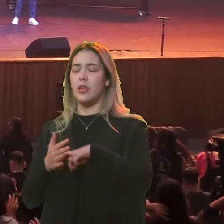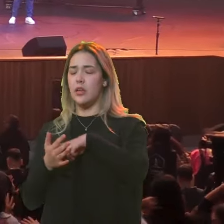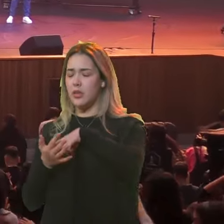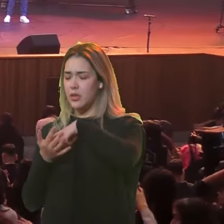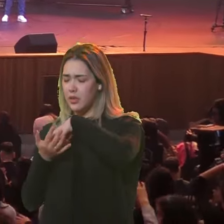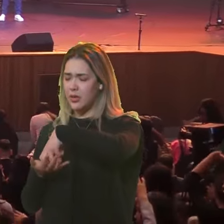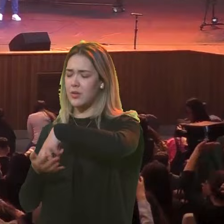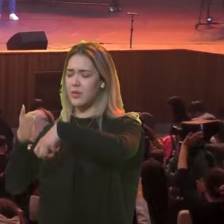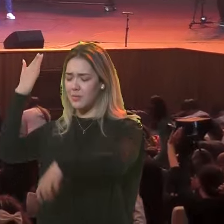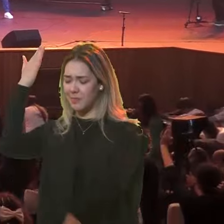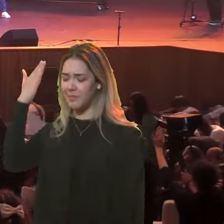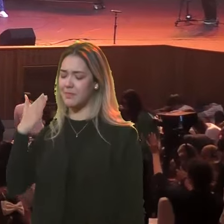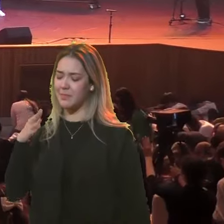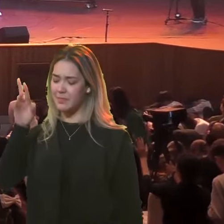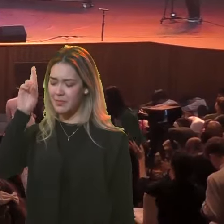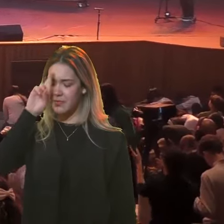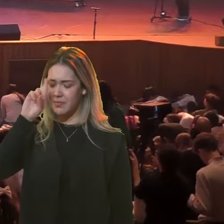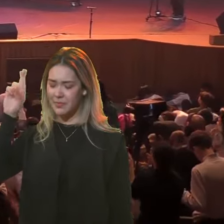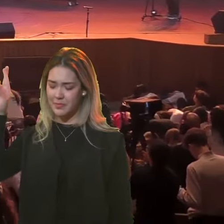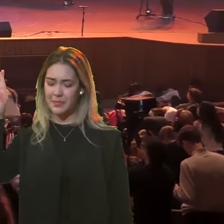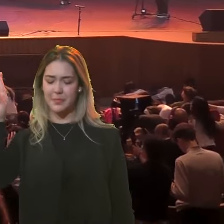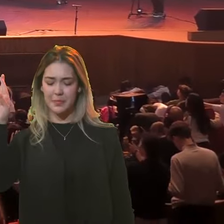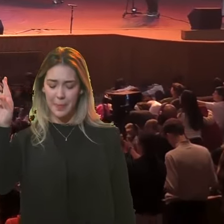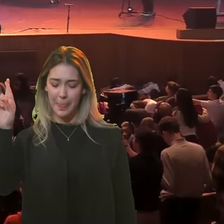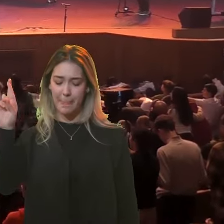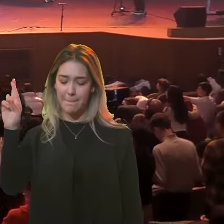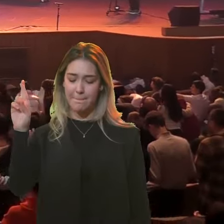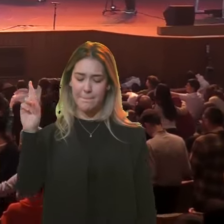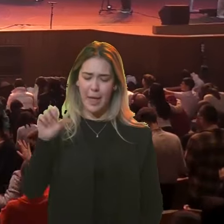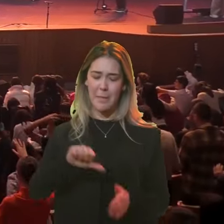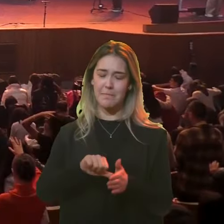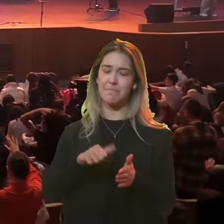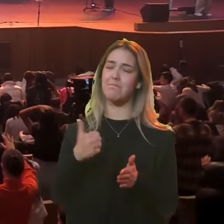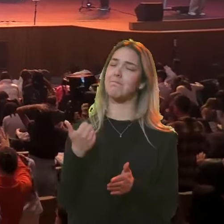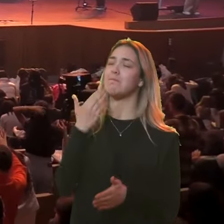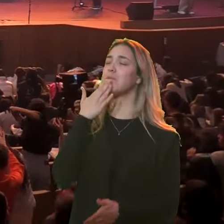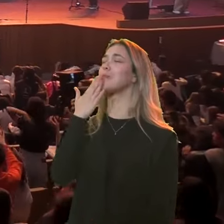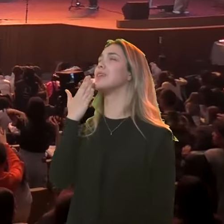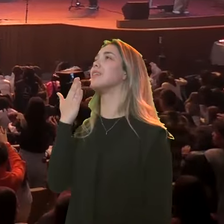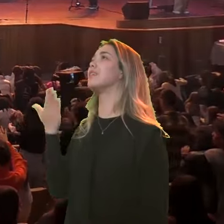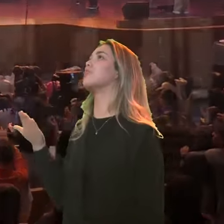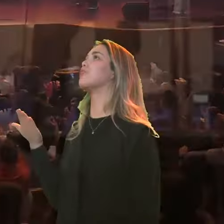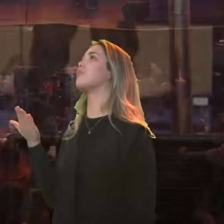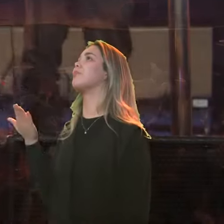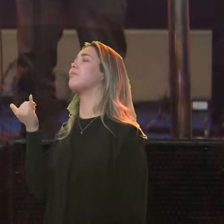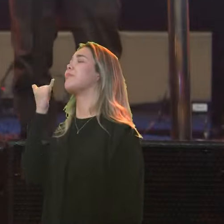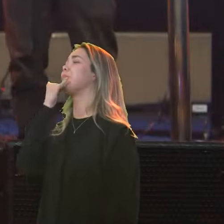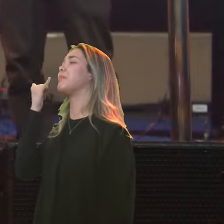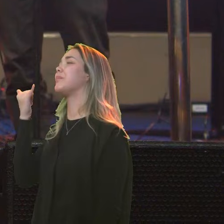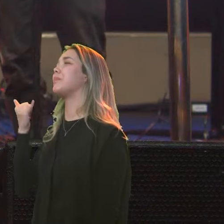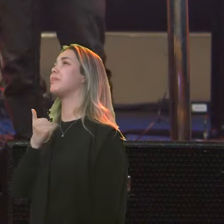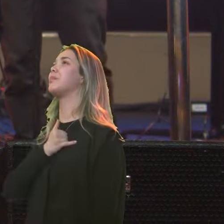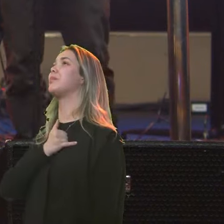presença. Ah, Deus, primeiro pedindo perdão por deixar para